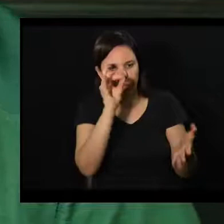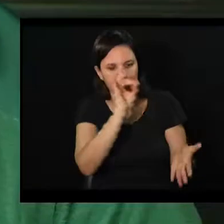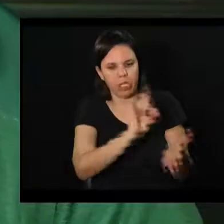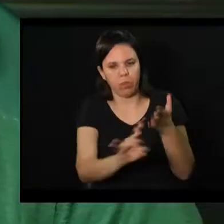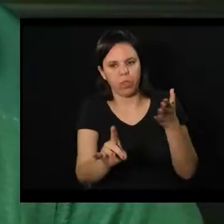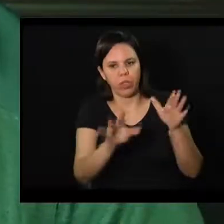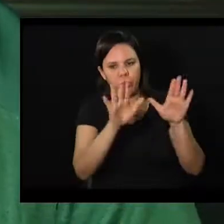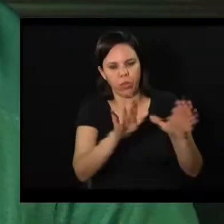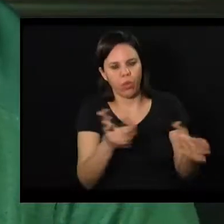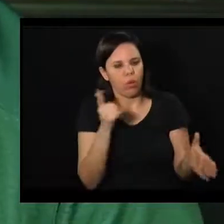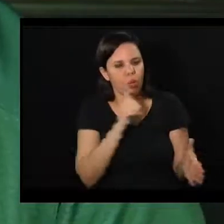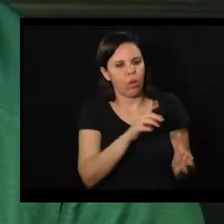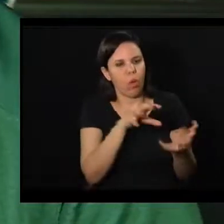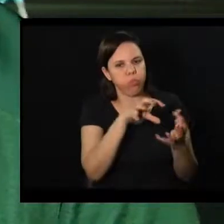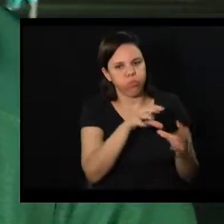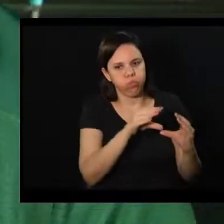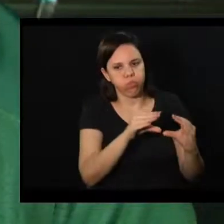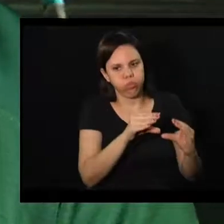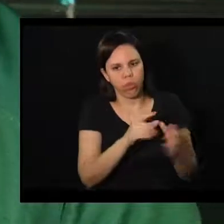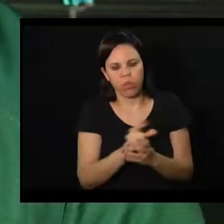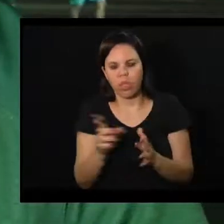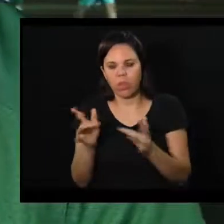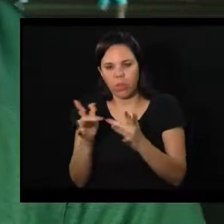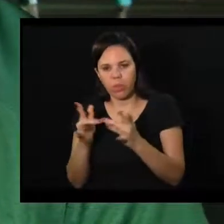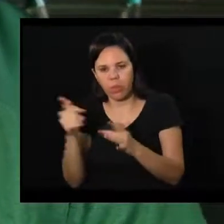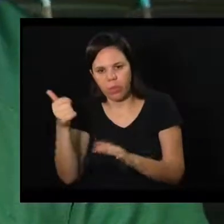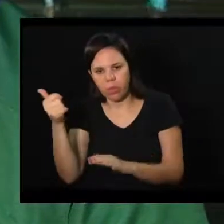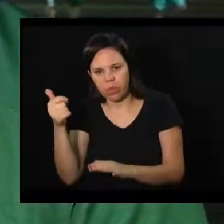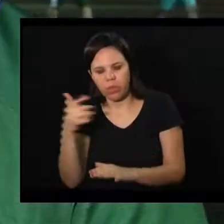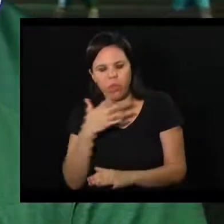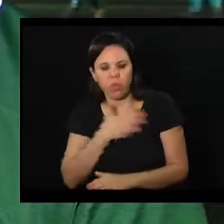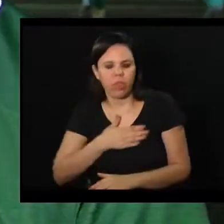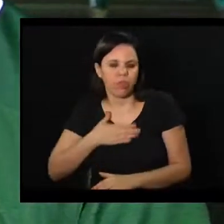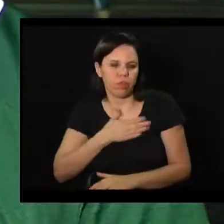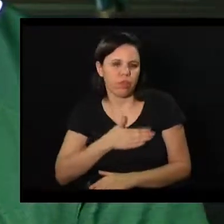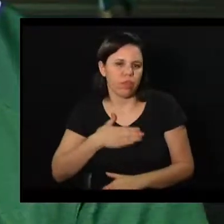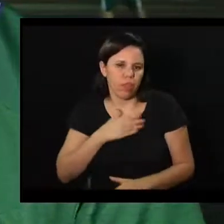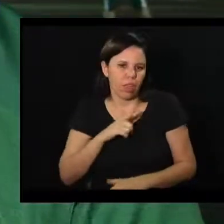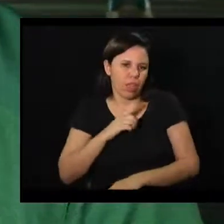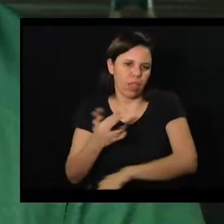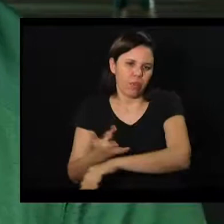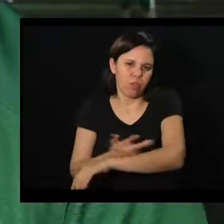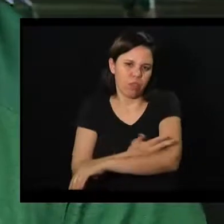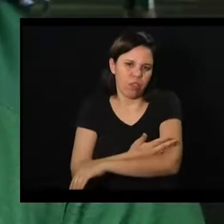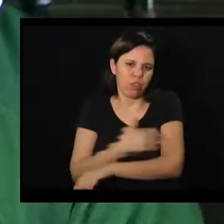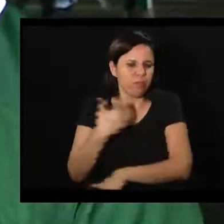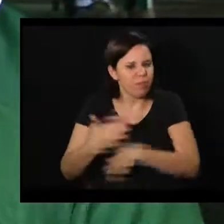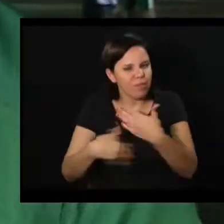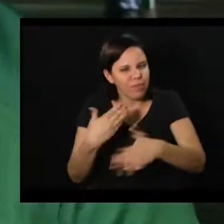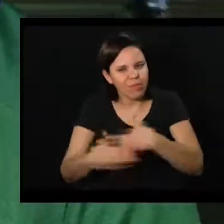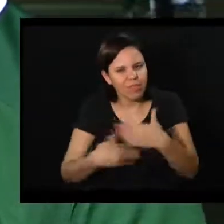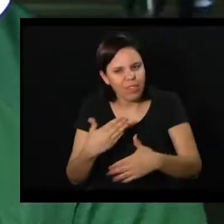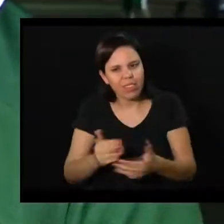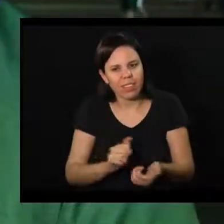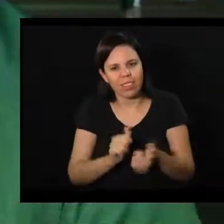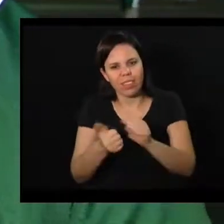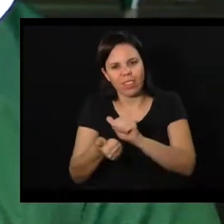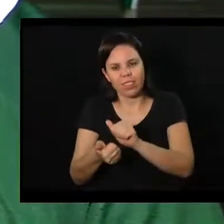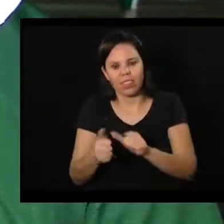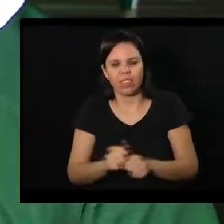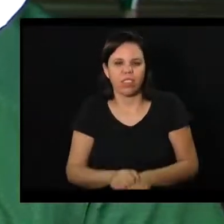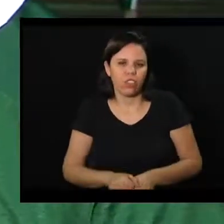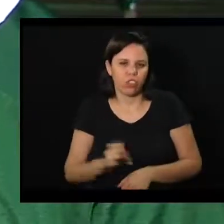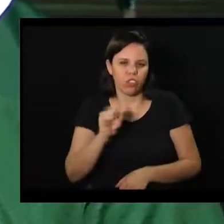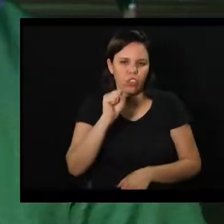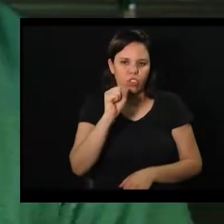o primeiro contato com o futebol americano, você acaba se apaixonando. Porque é um esporte que tem emoção em todas as jogadas. Não é como o soccer, que de